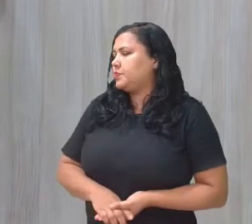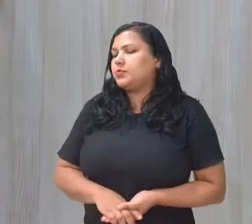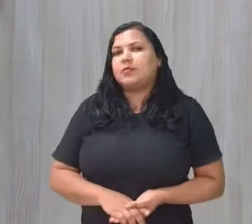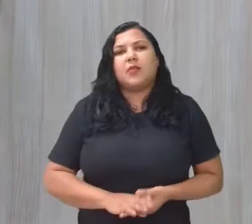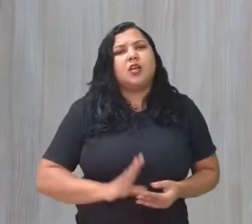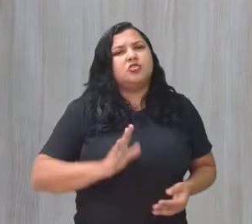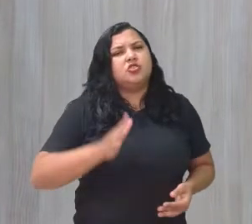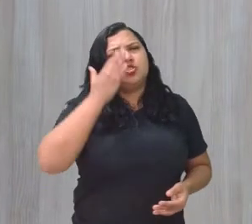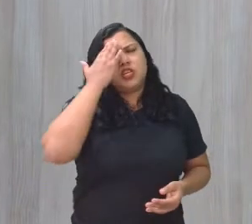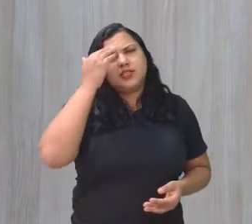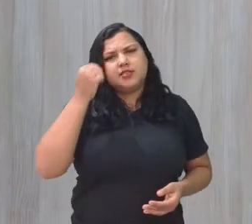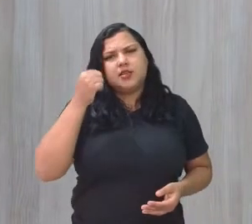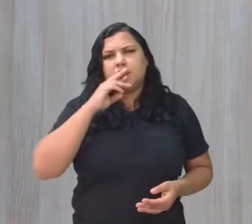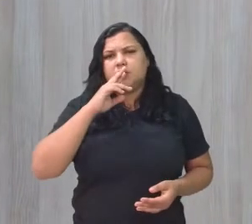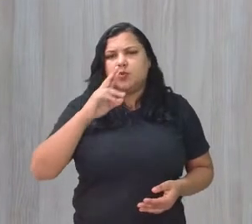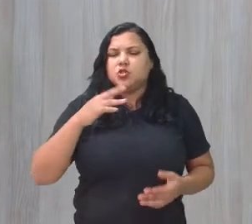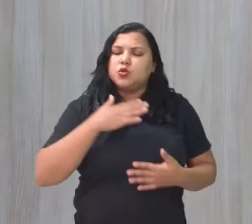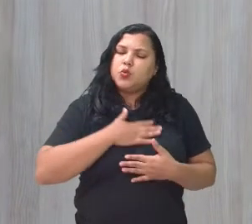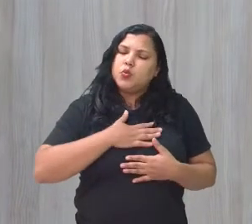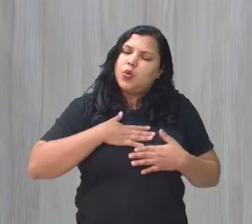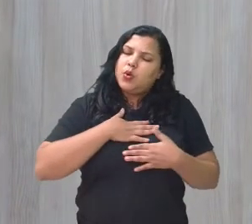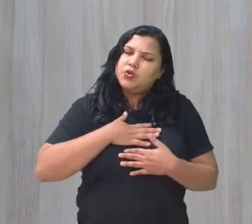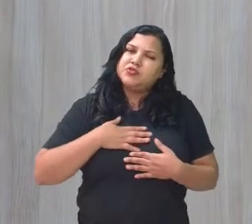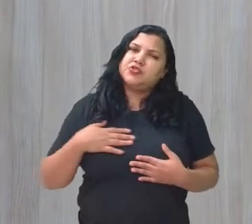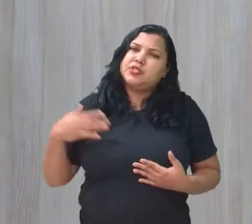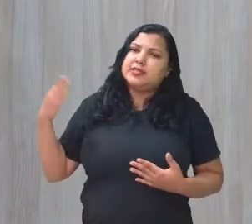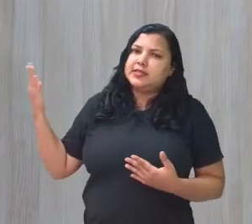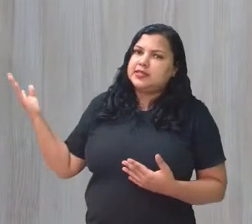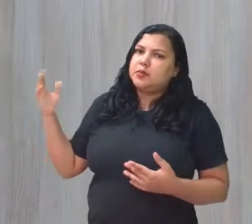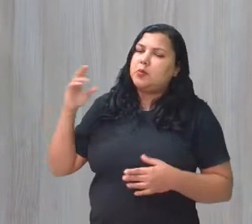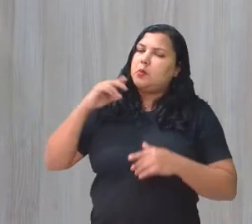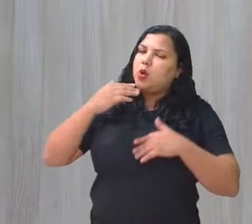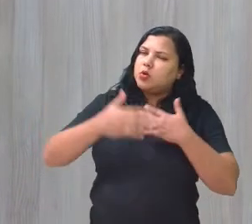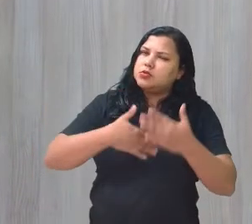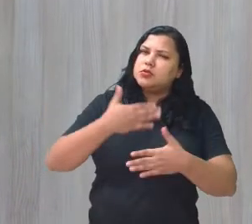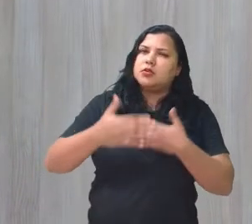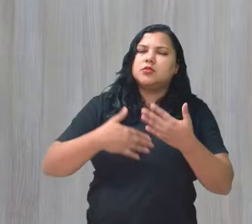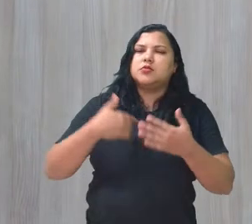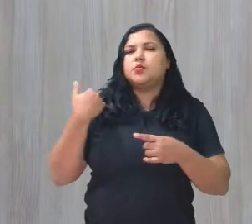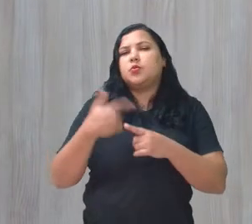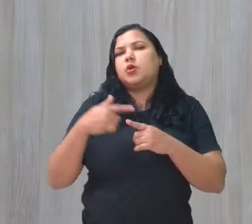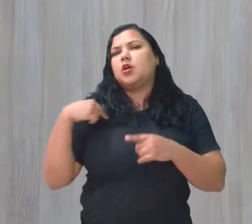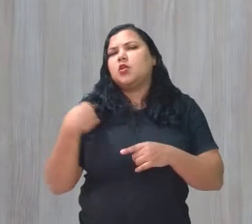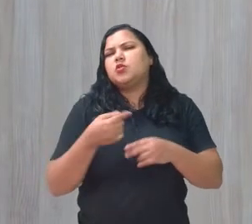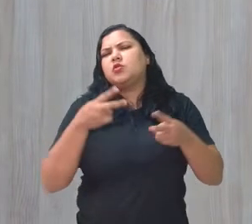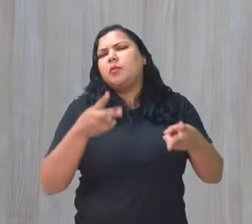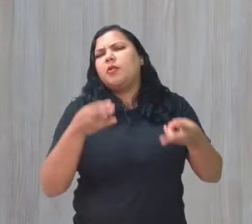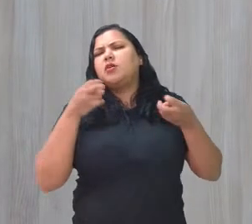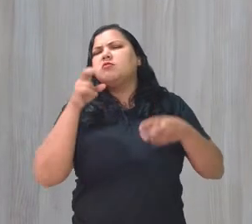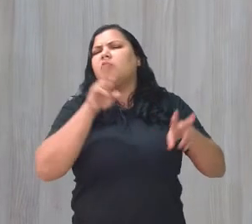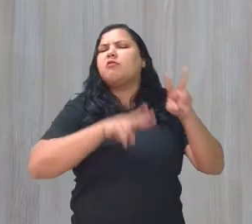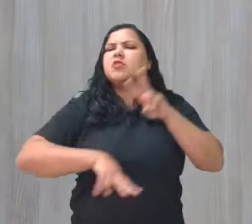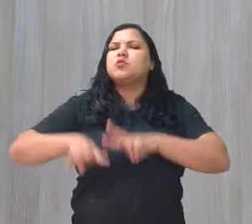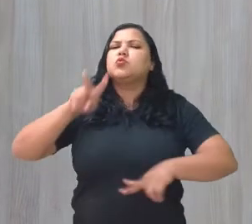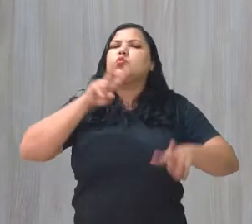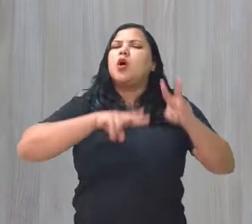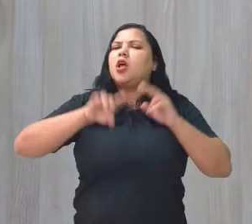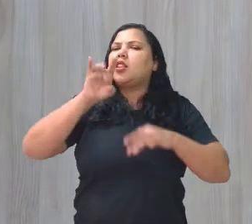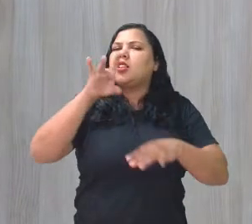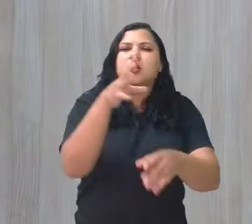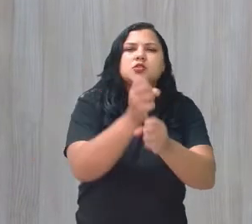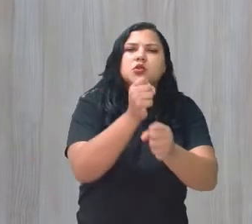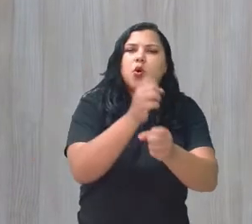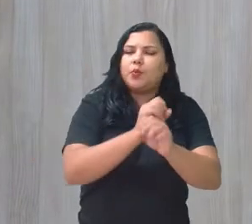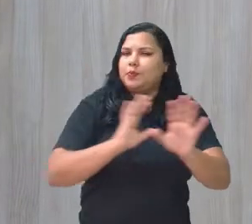vamos tentar entender. Eu gosto dessa maneira porque a gente visualmente consegue perceber a porcentagem. Não fica só lá nos cálculos,